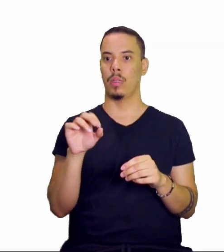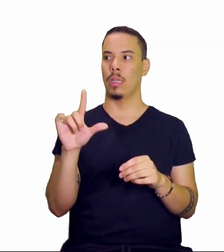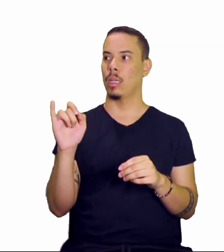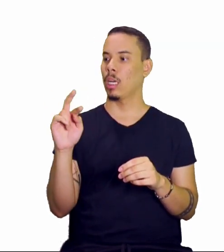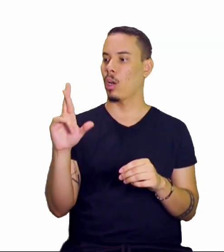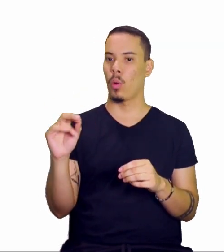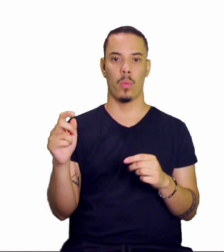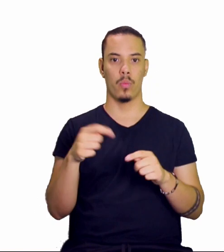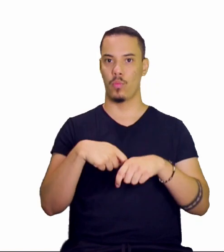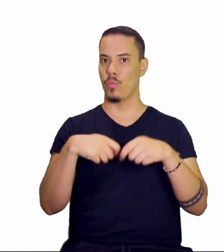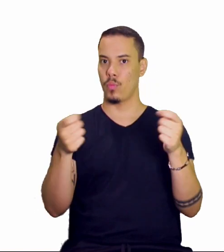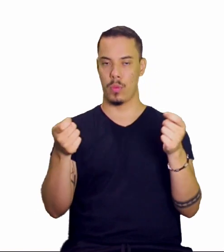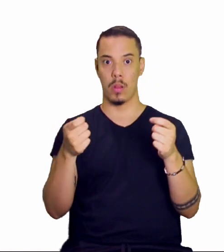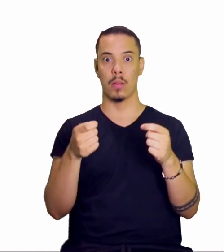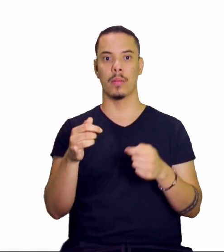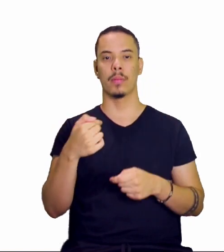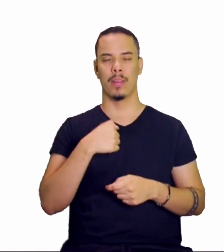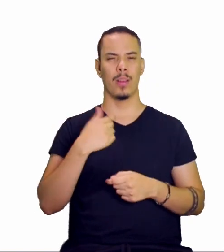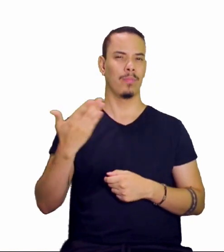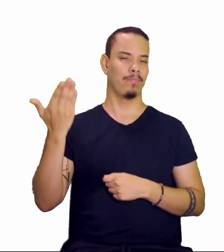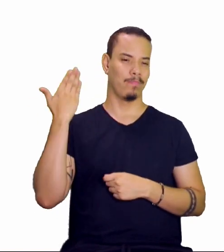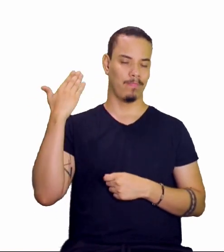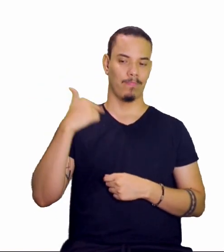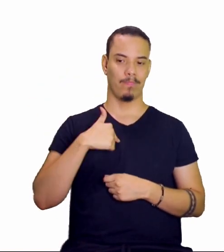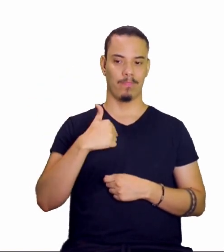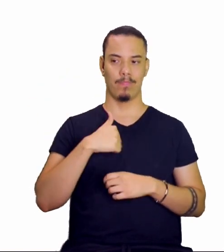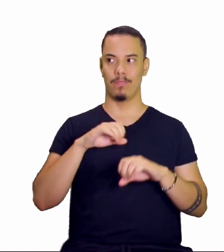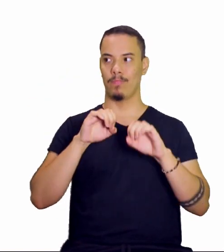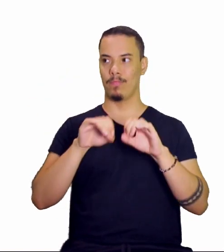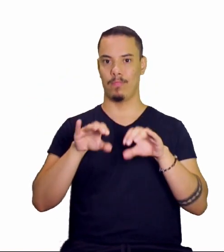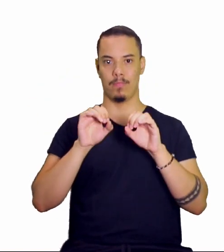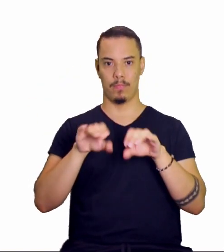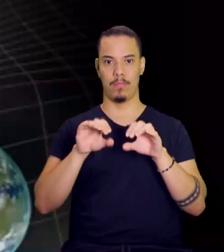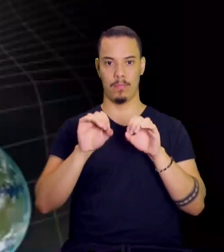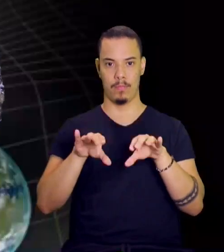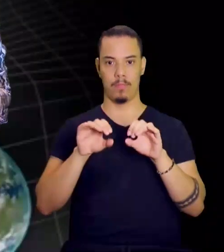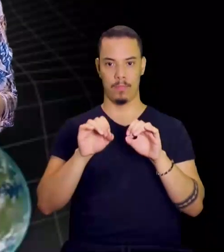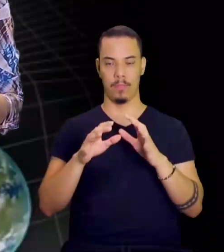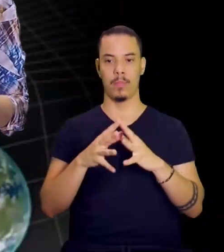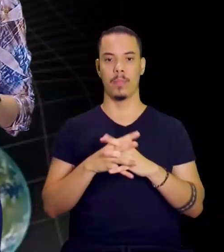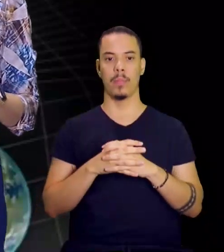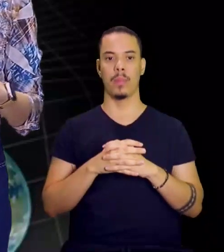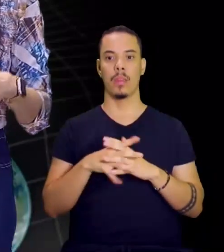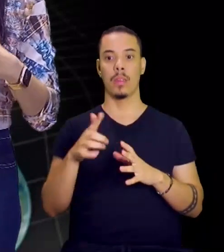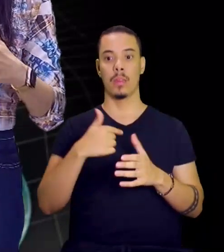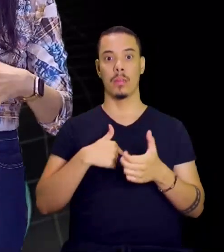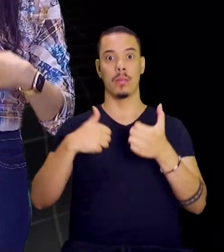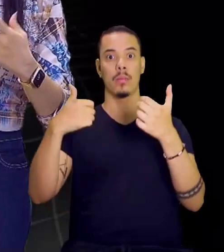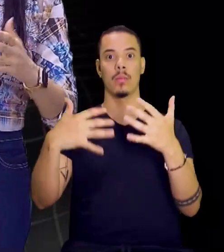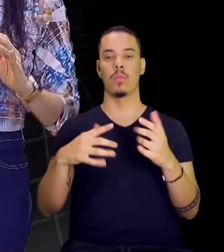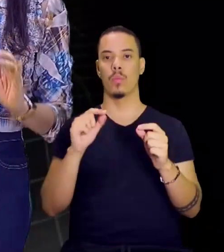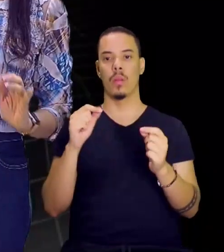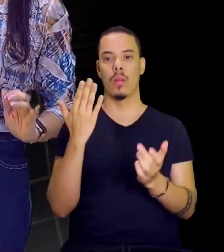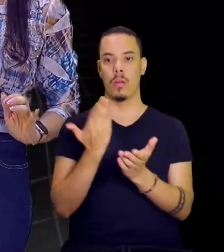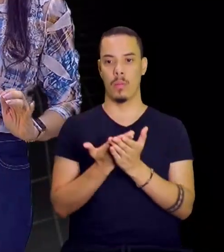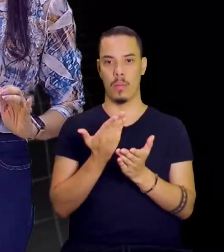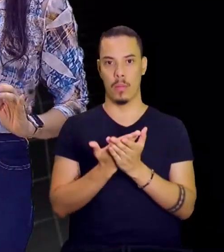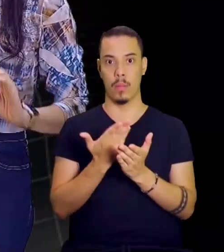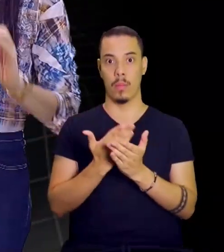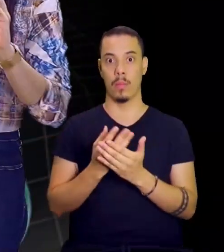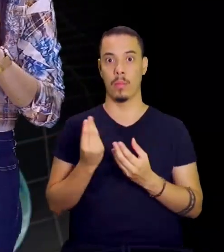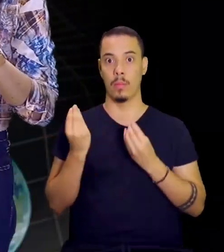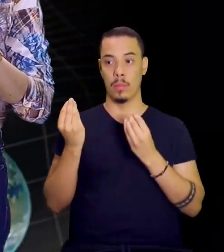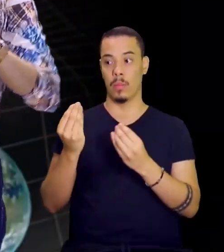eu estava lecionando aí. Olha aqui, pessoal, se liga aqui nesse exemplo. Eu estava fazendo uma aula, apliquei uma